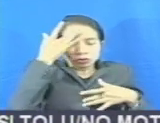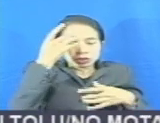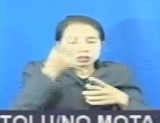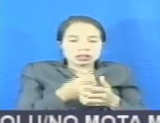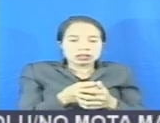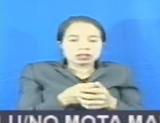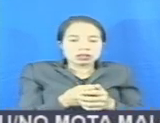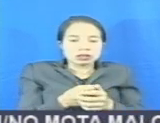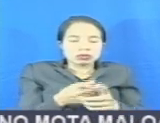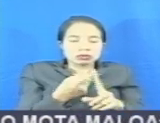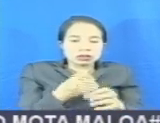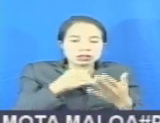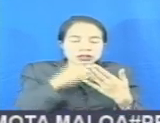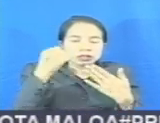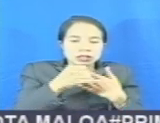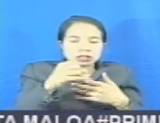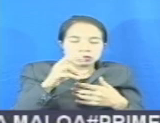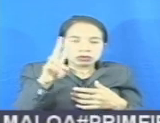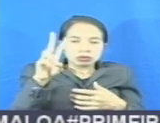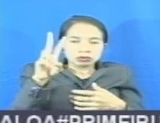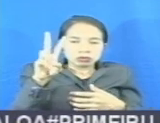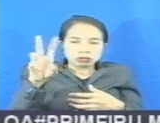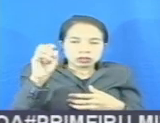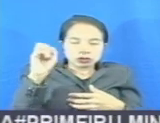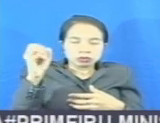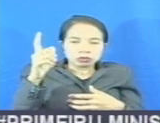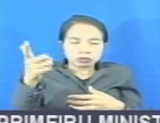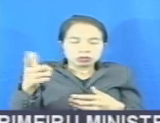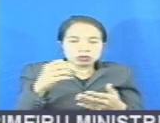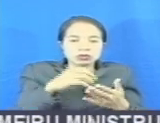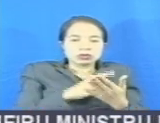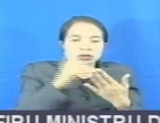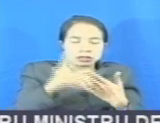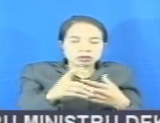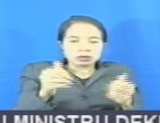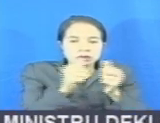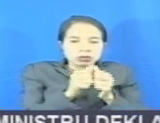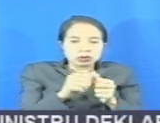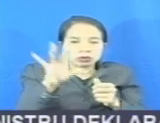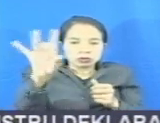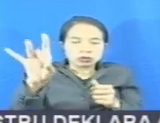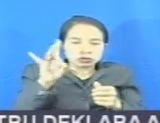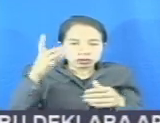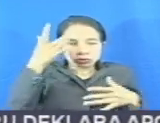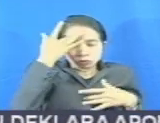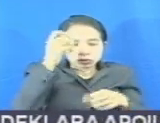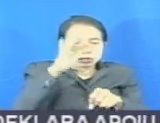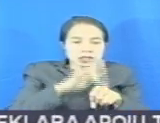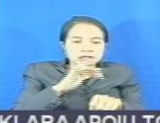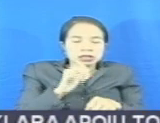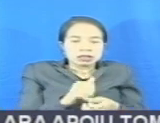si janeiro 2020 até dezembro ita ya 813 casos afetados por moras dengue. E